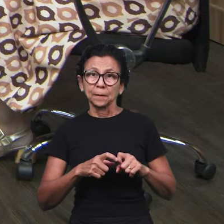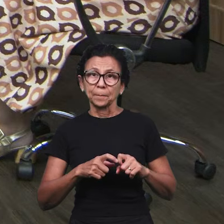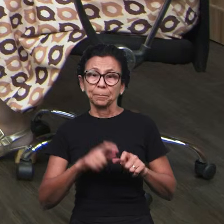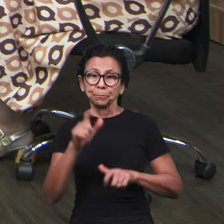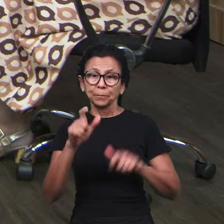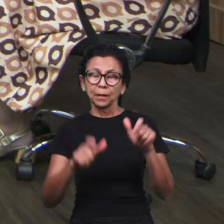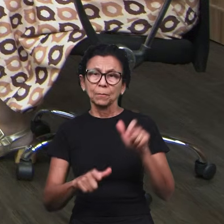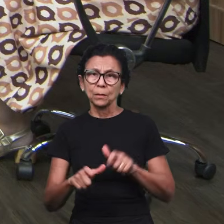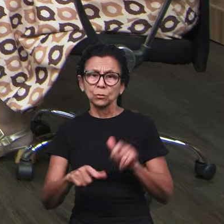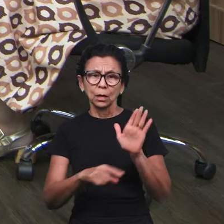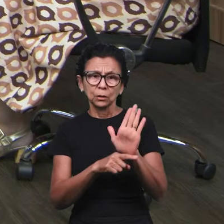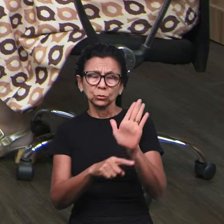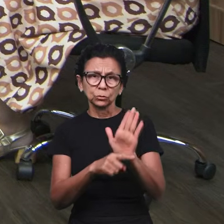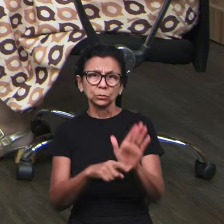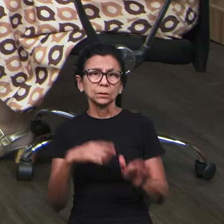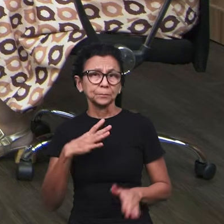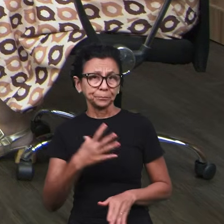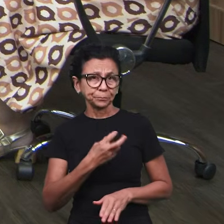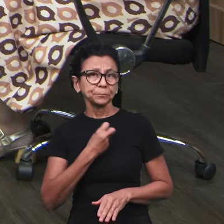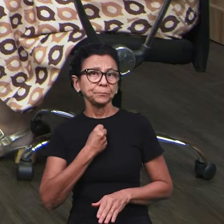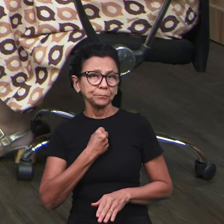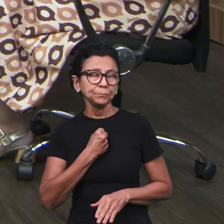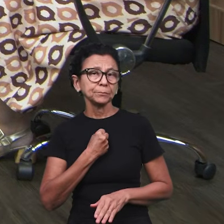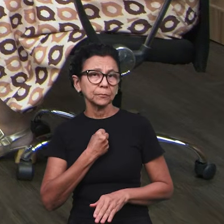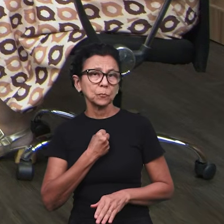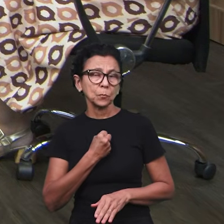Senhor, além de salvar, né,